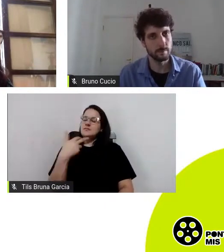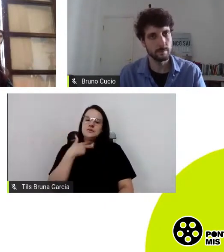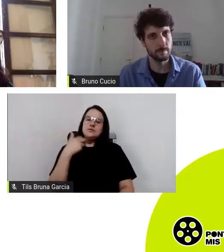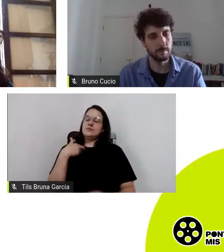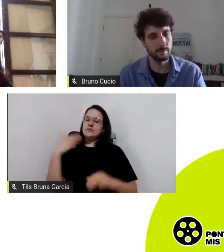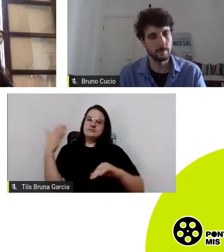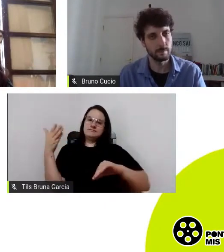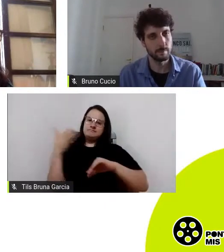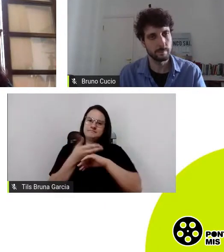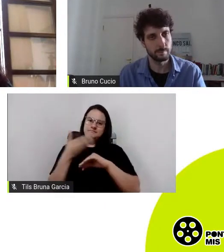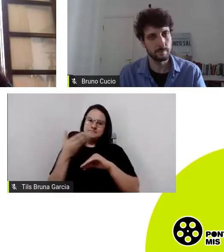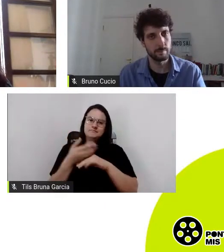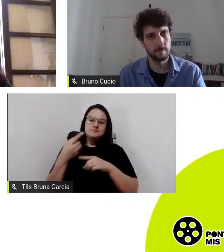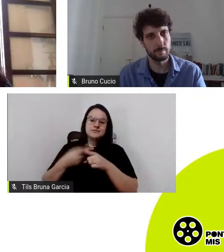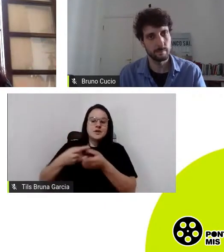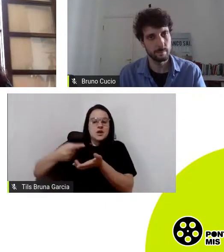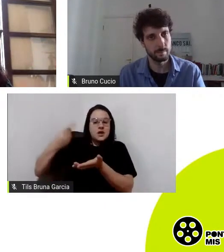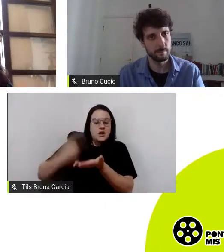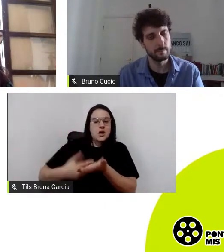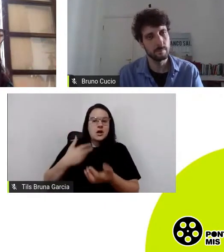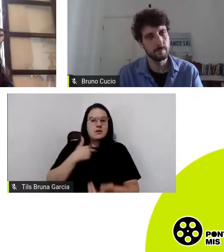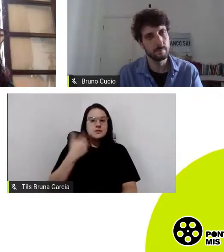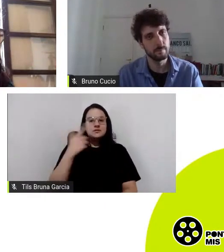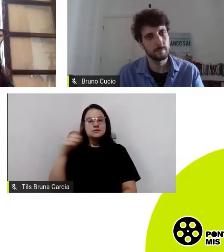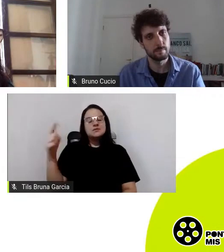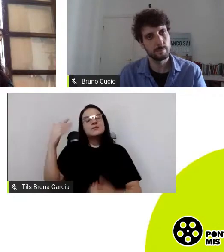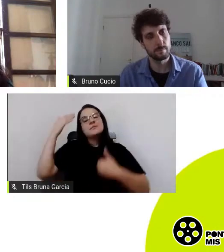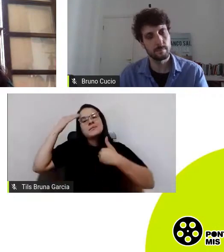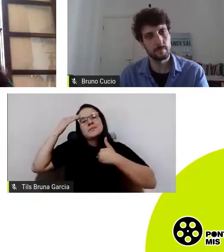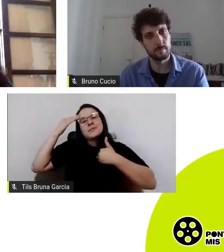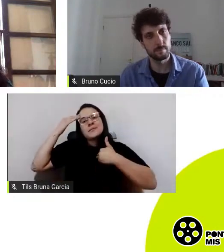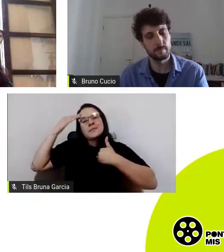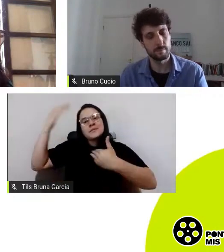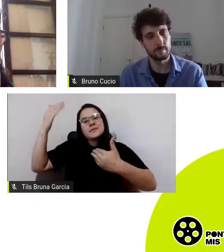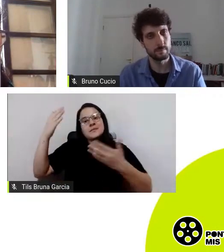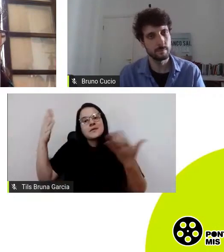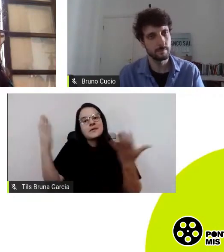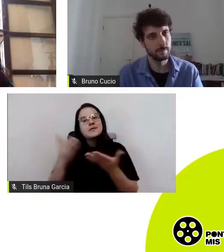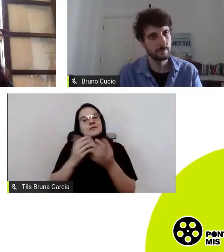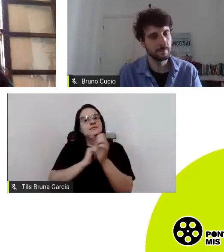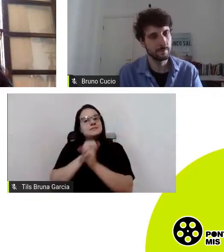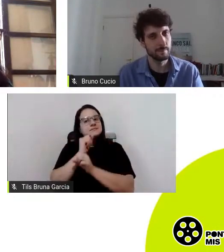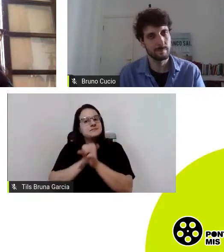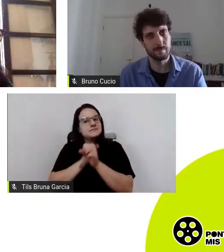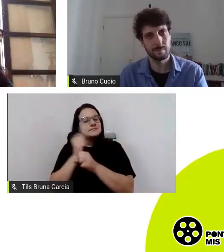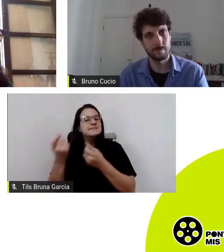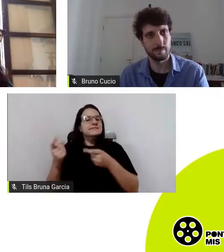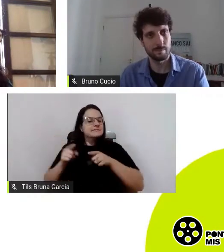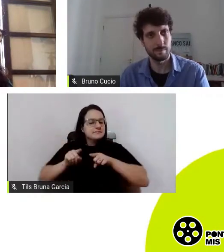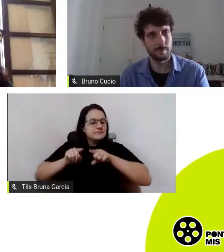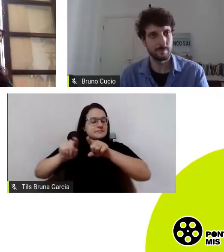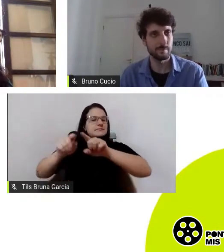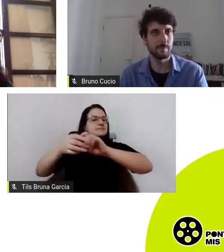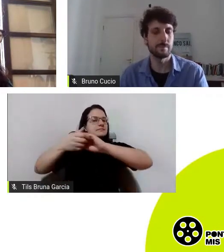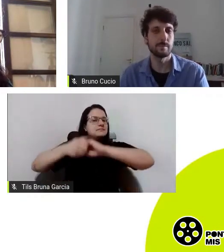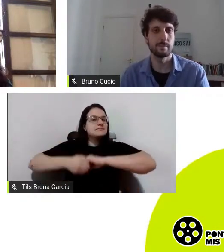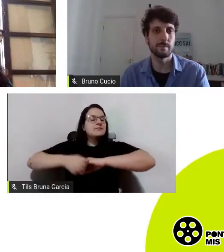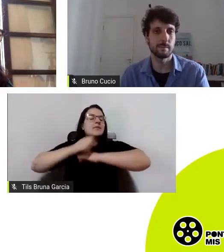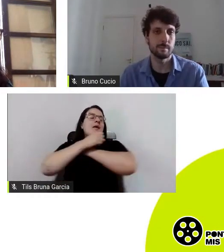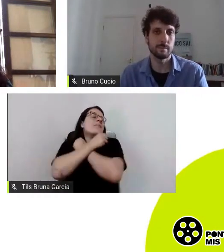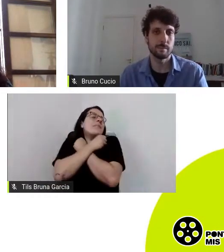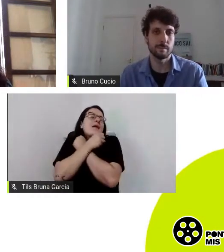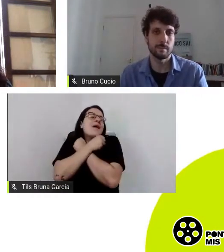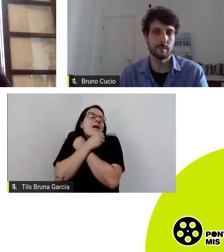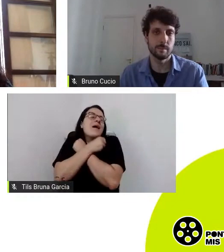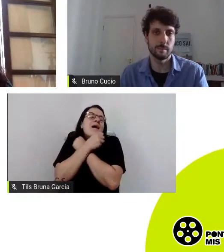que está com vários compromissos no fim do ano. Kleber Papa, muito obrigado por este ano, pela parceria, pelo companheirismo, um abraço virtual aí,